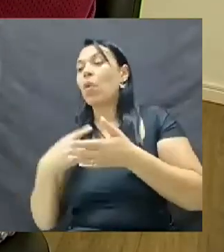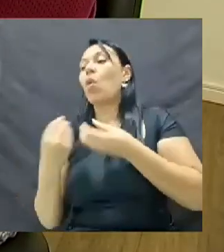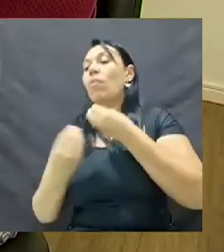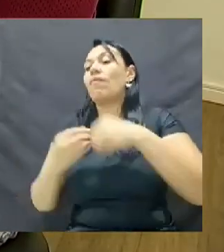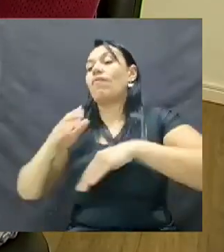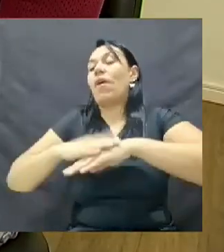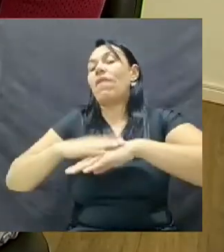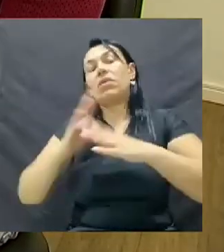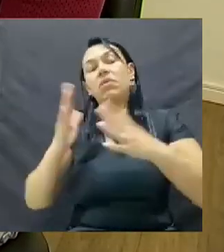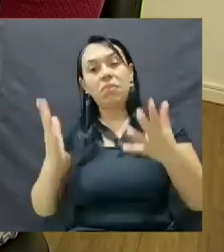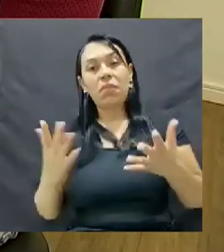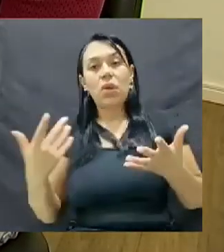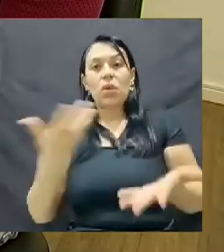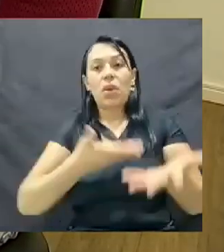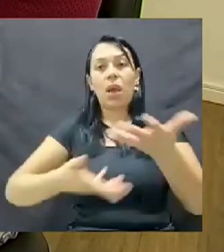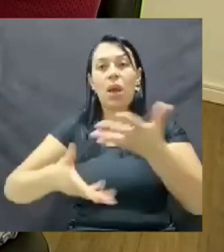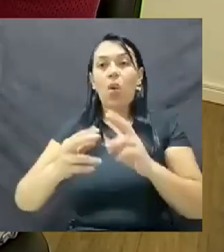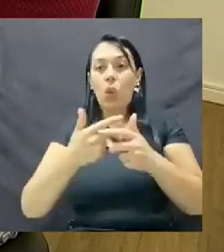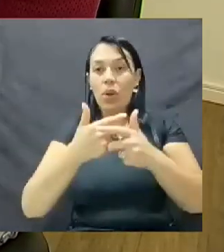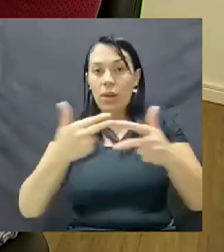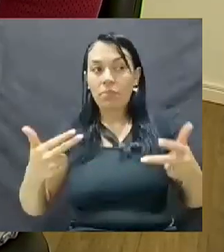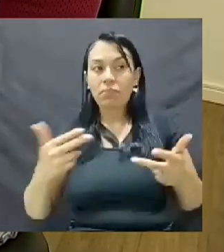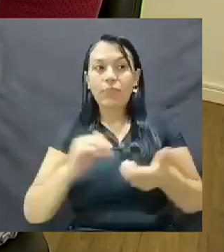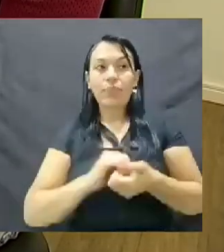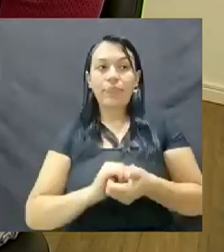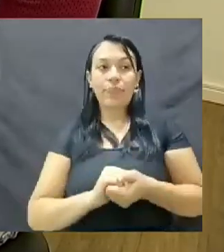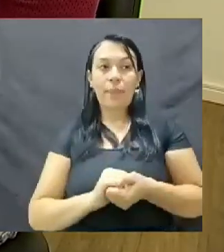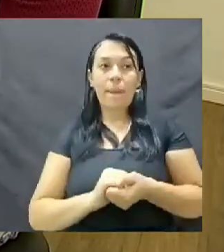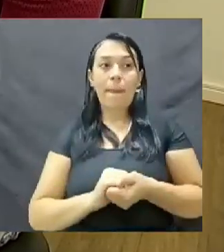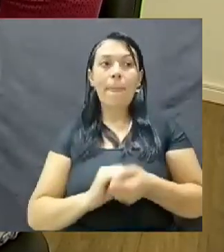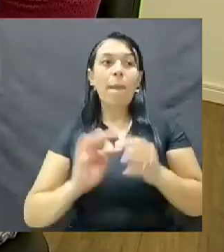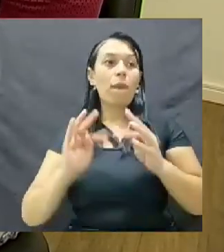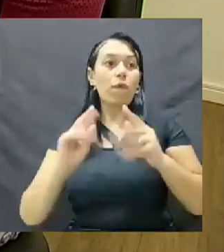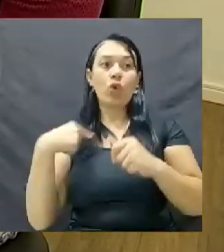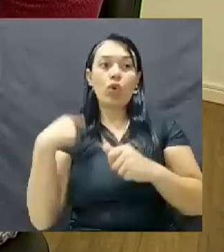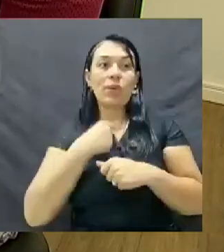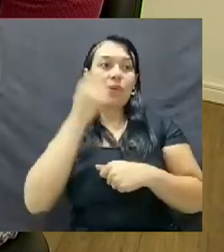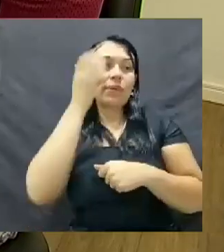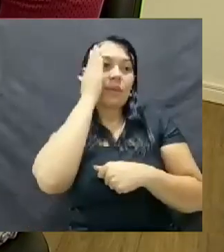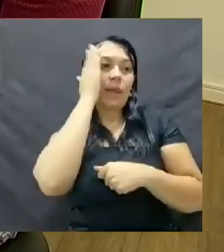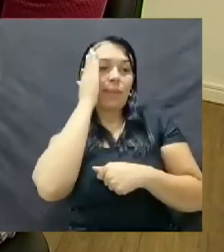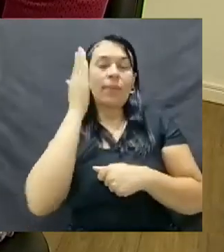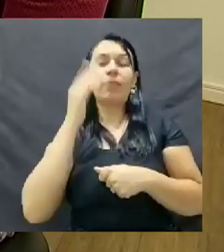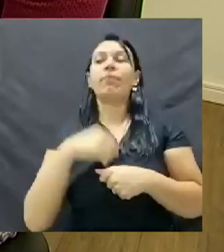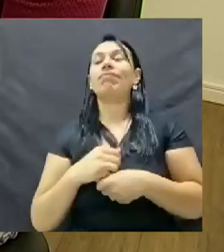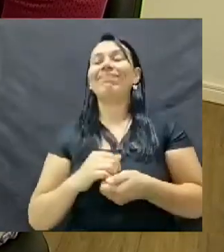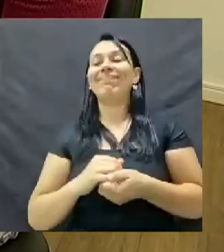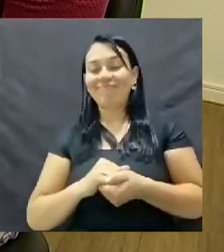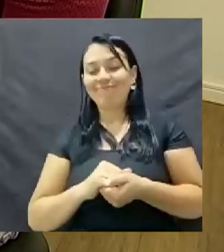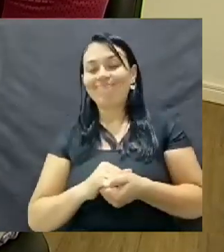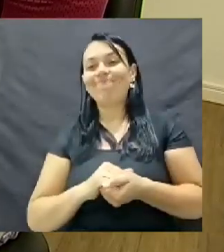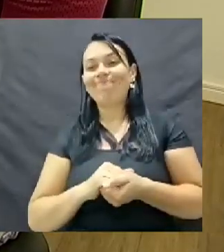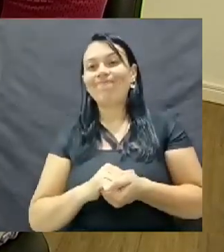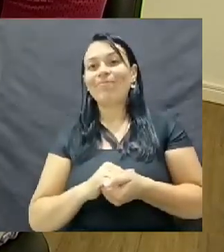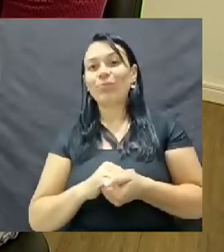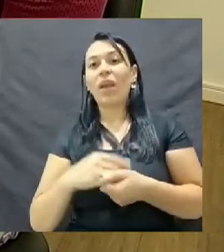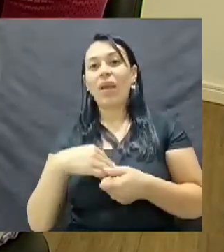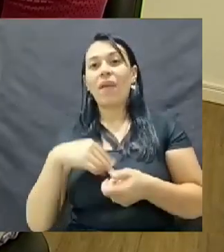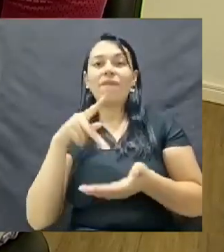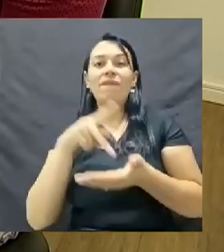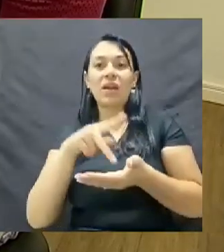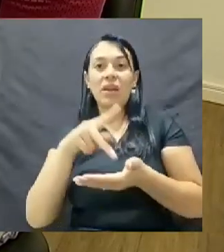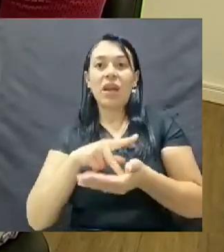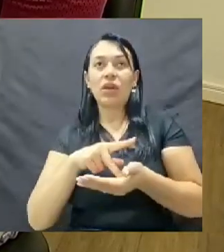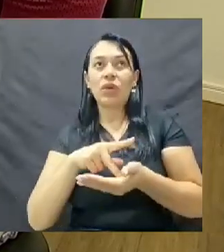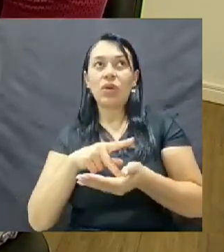coisa acontecer. Tudo passa por aqui, né? Então, basicamente, né? Isso realmente é uma